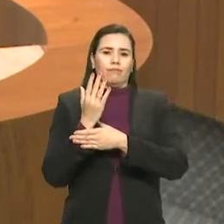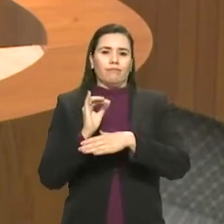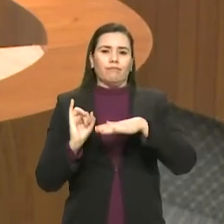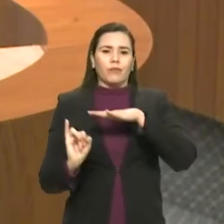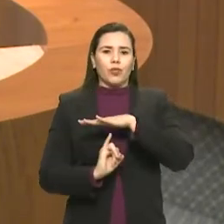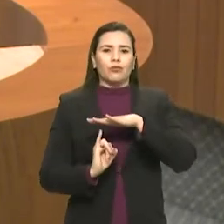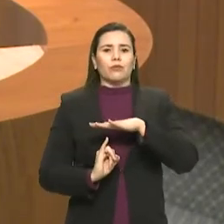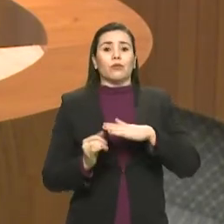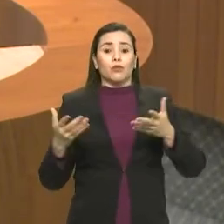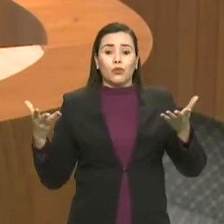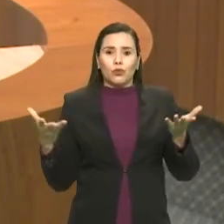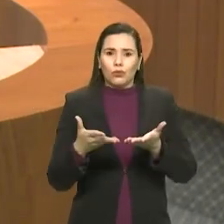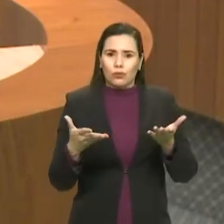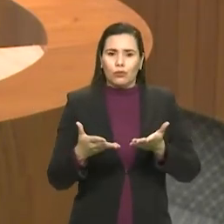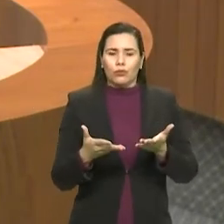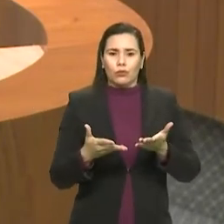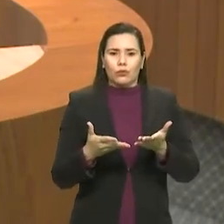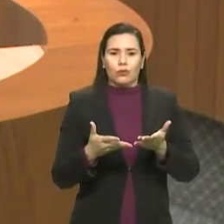que hoje